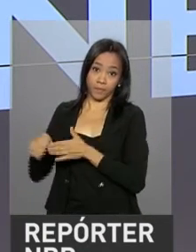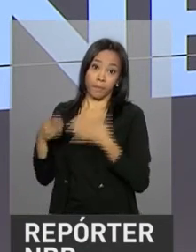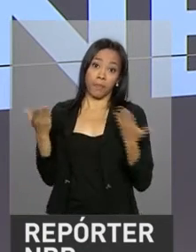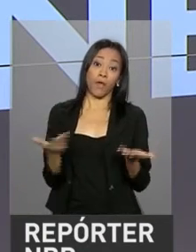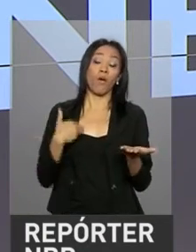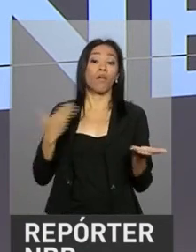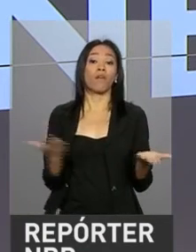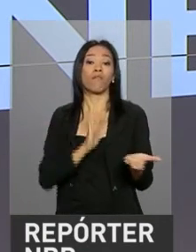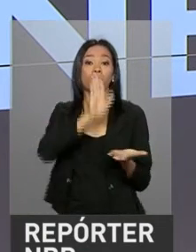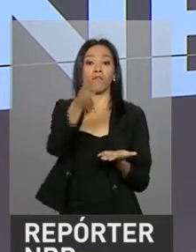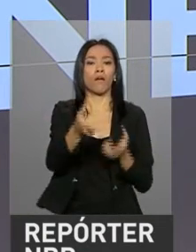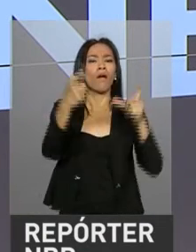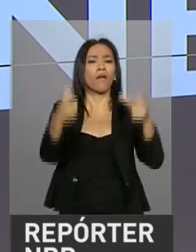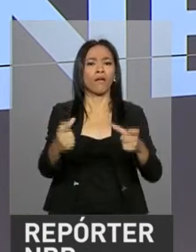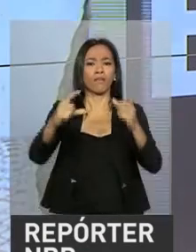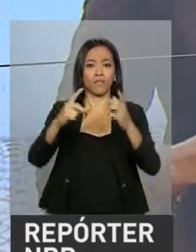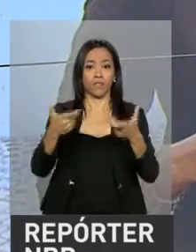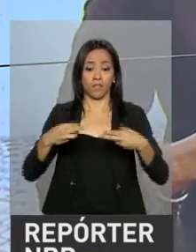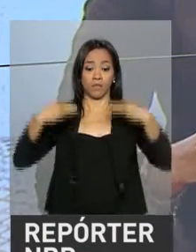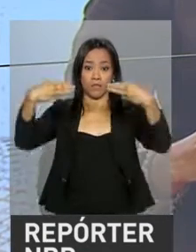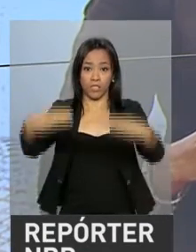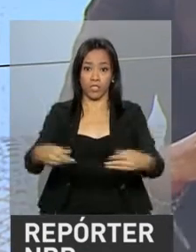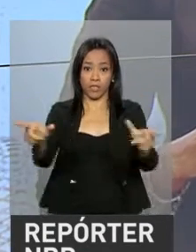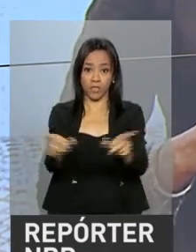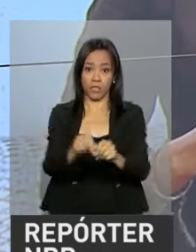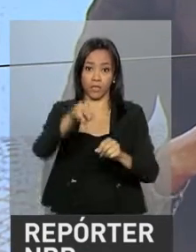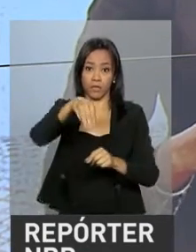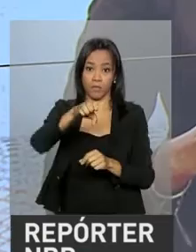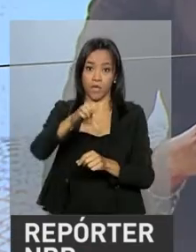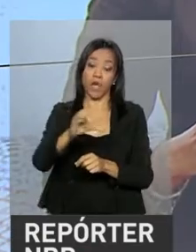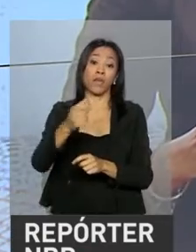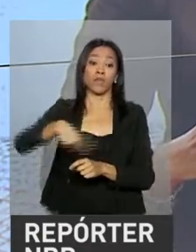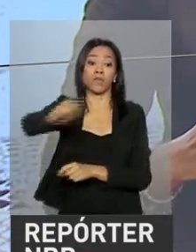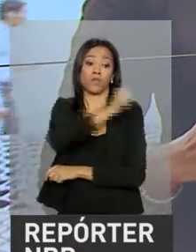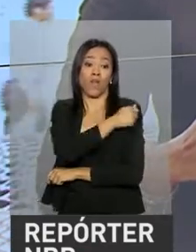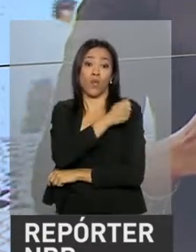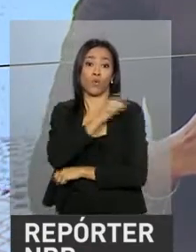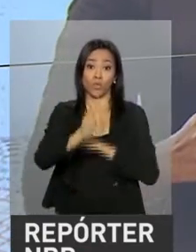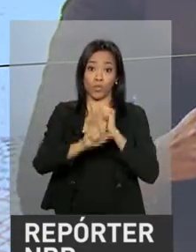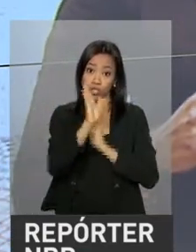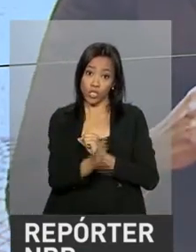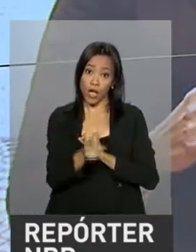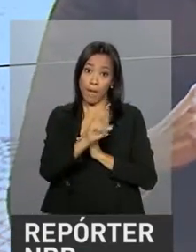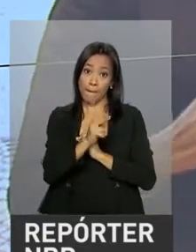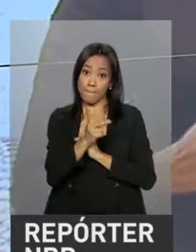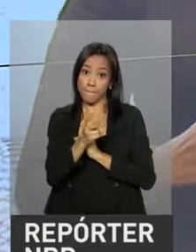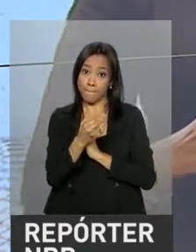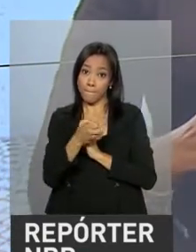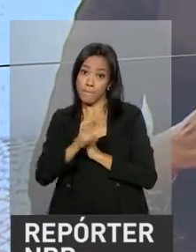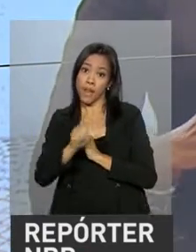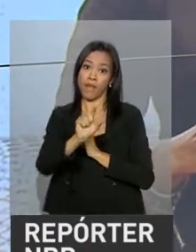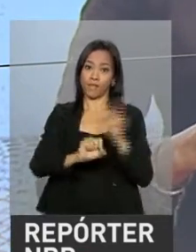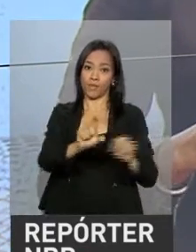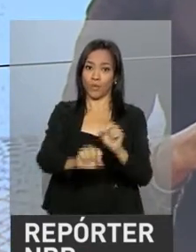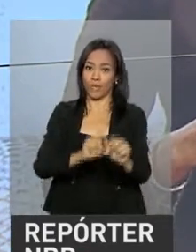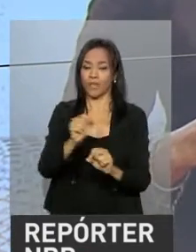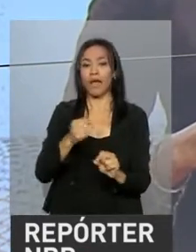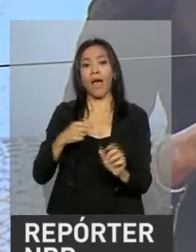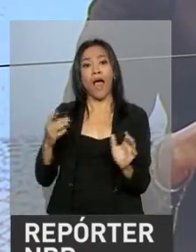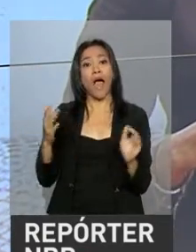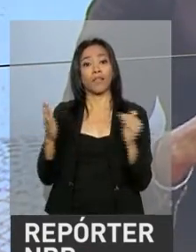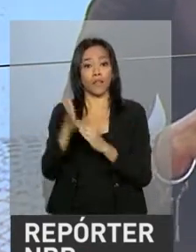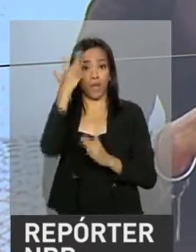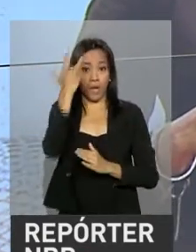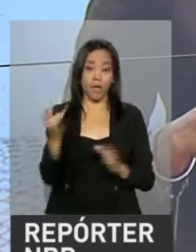planalto vamos ao ministério da educação porque os estudantes pré-selecionados no fies têm até amanhã para concluir a inscrição gabriela noronha